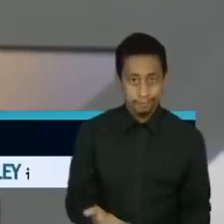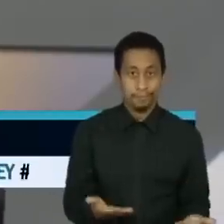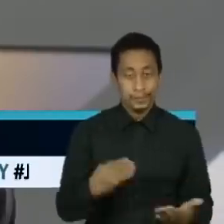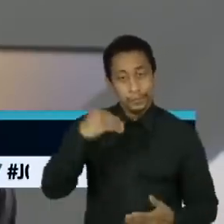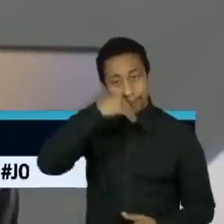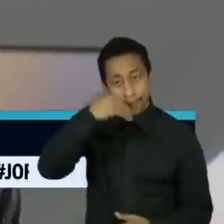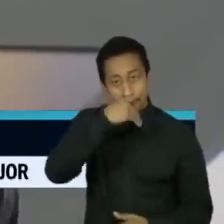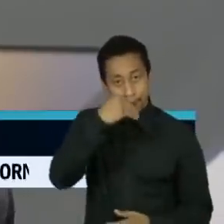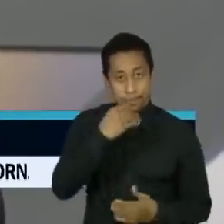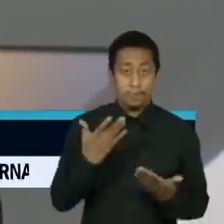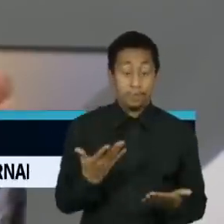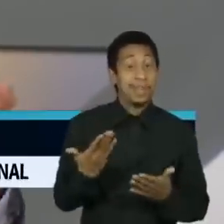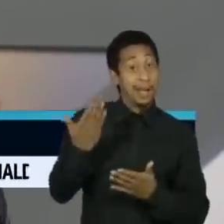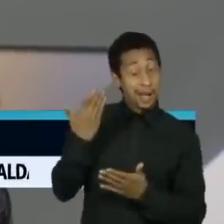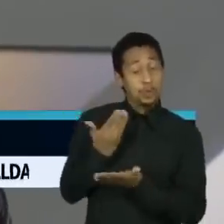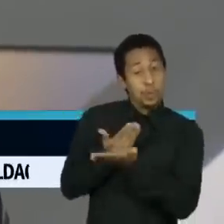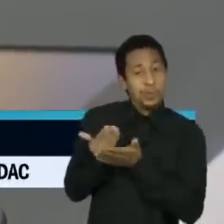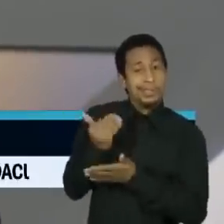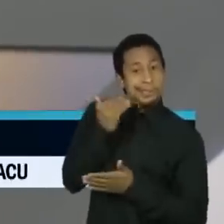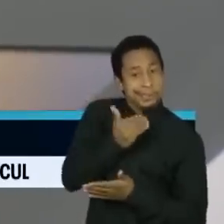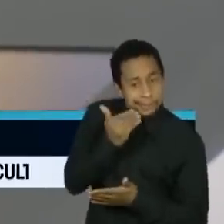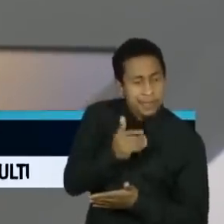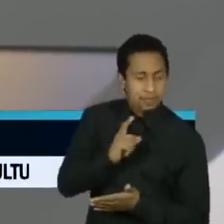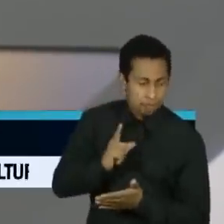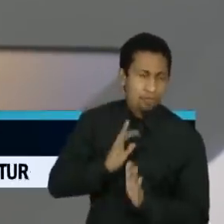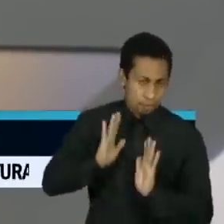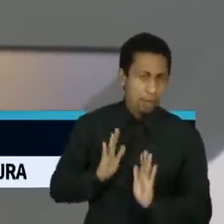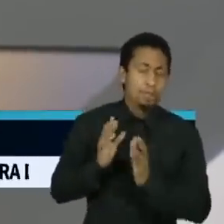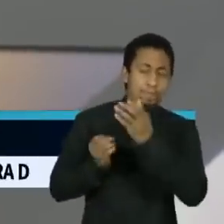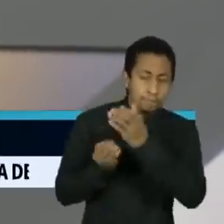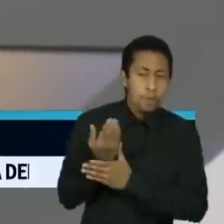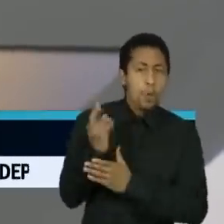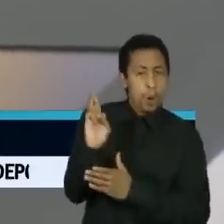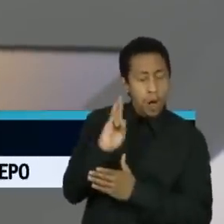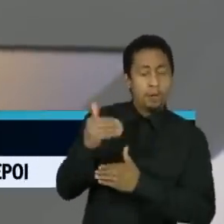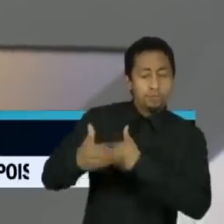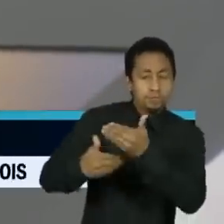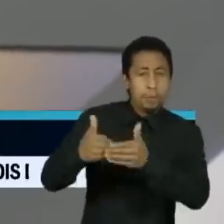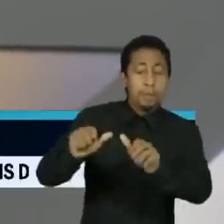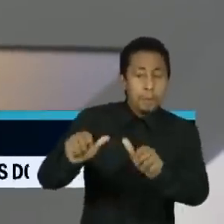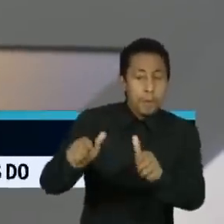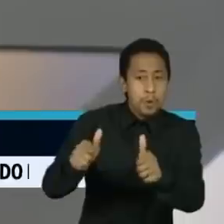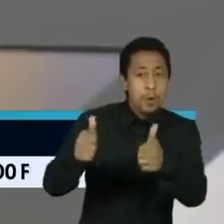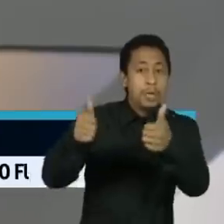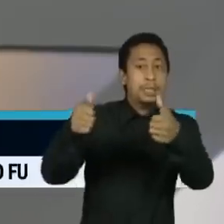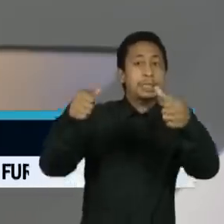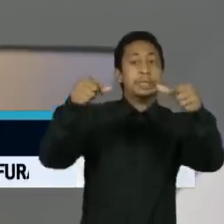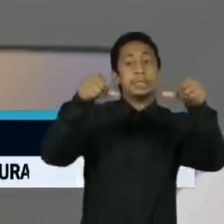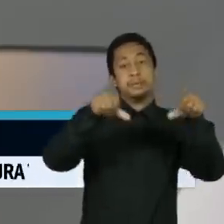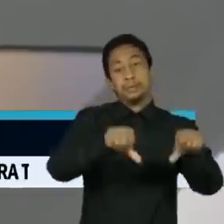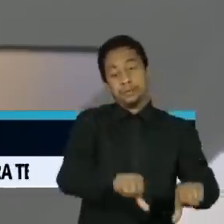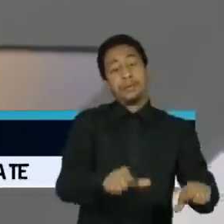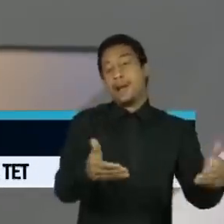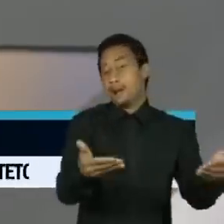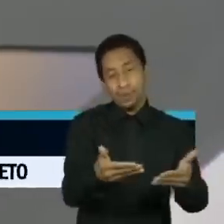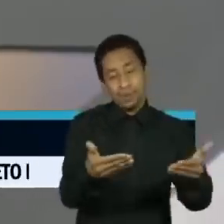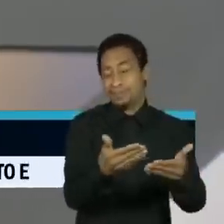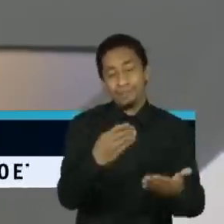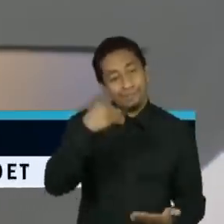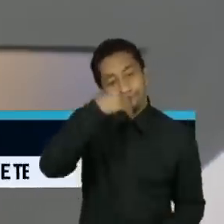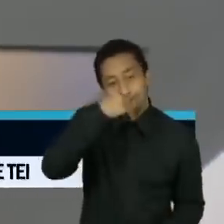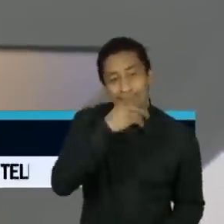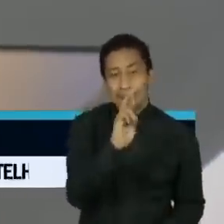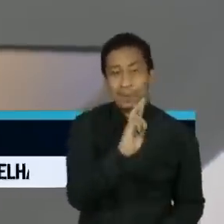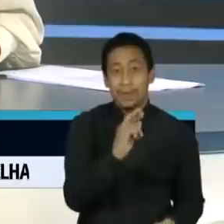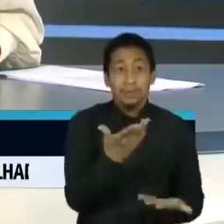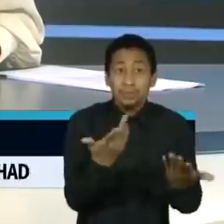pequena, com muitas imperfeições, mas alguma organização, e estamos voltando a uma situação que não há uma referência clara do ponto de